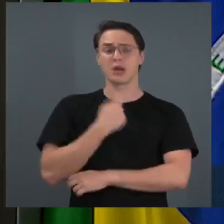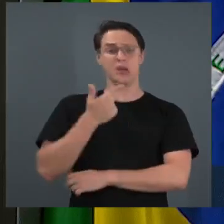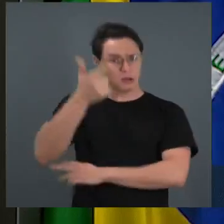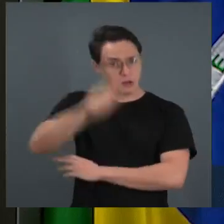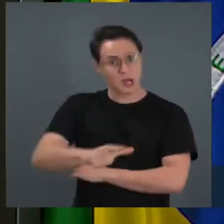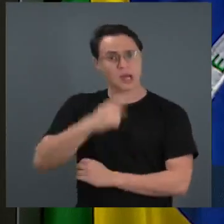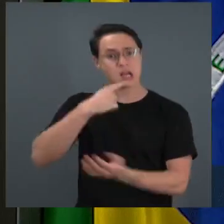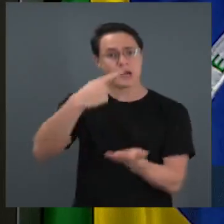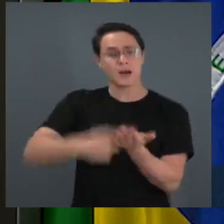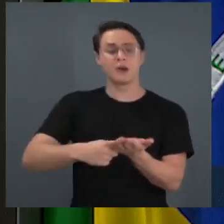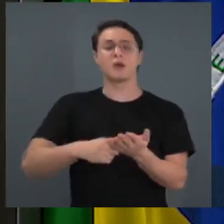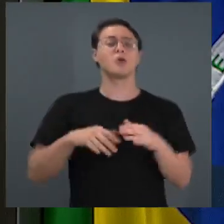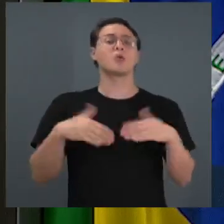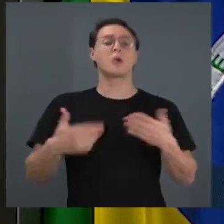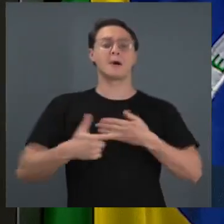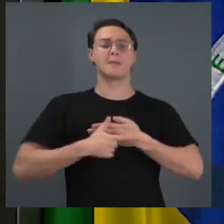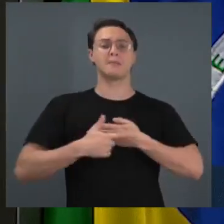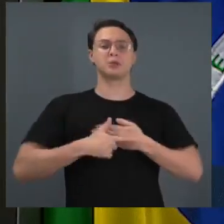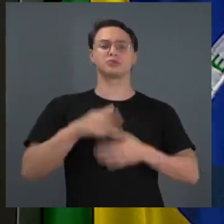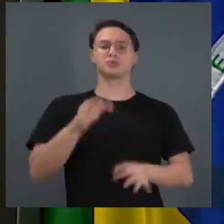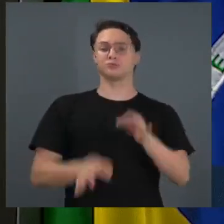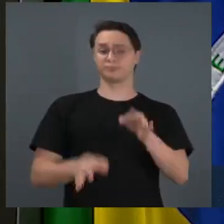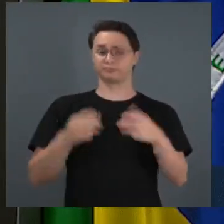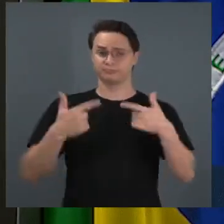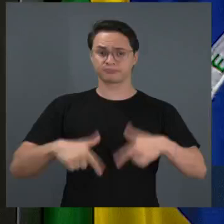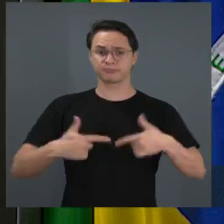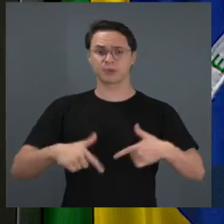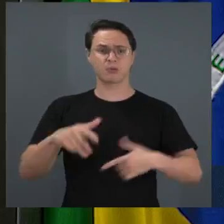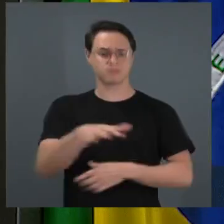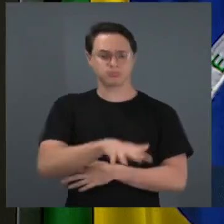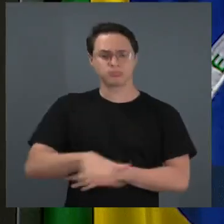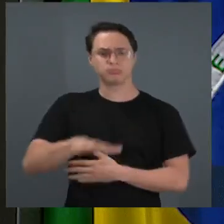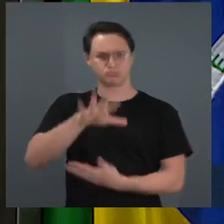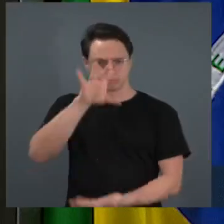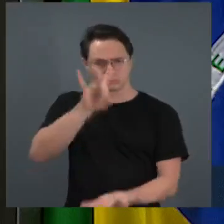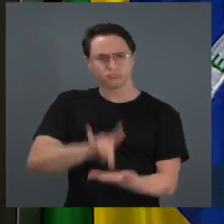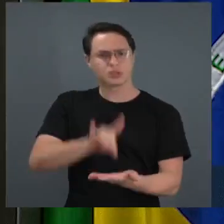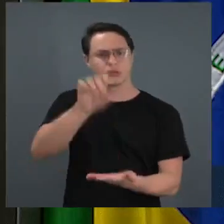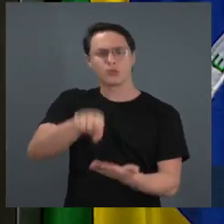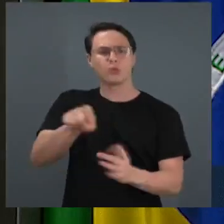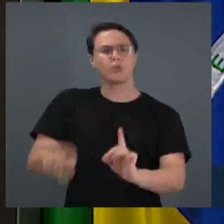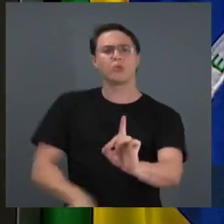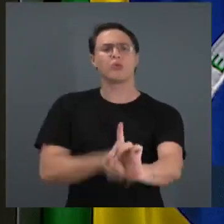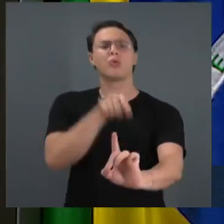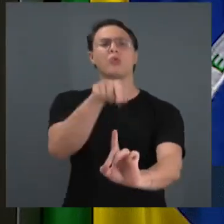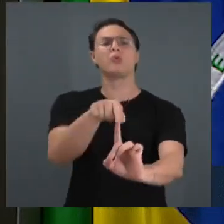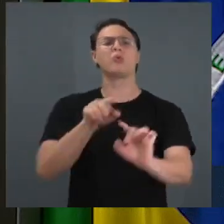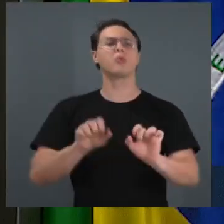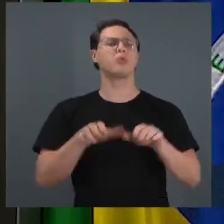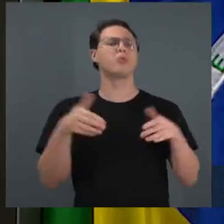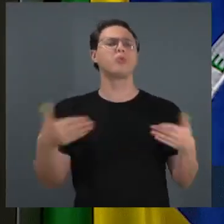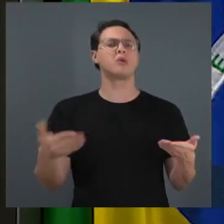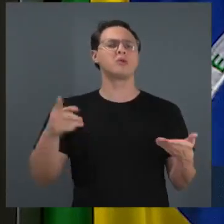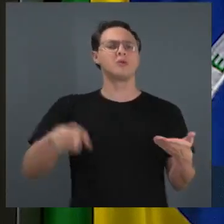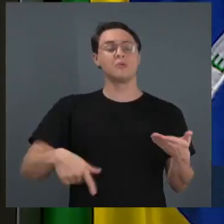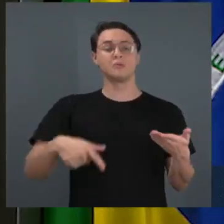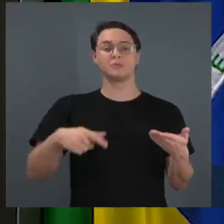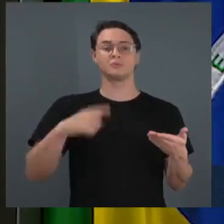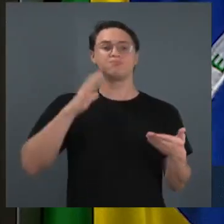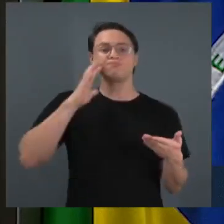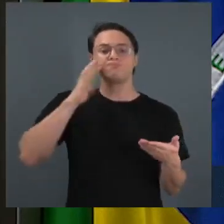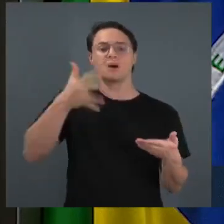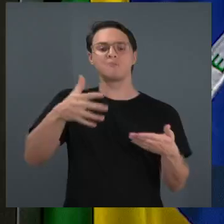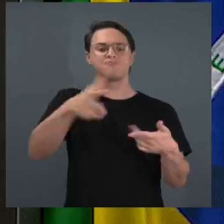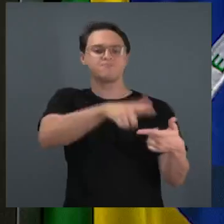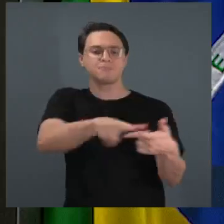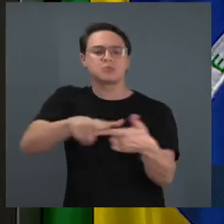papel da Justiça do Trabalho como espaço legítimo para a resolução de